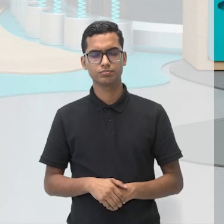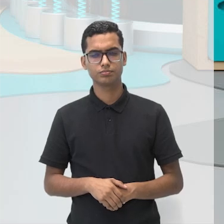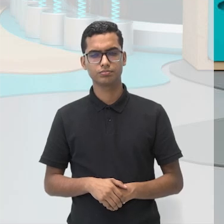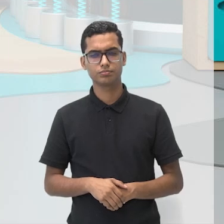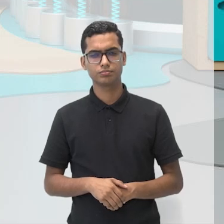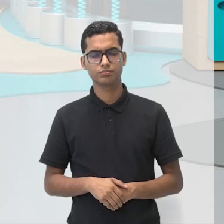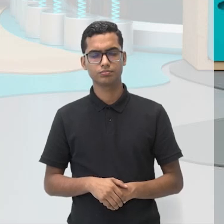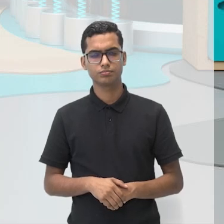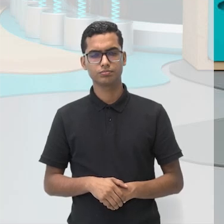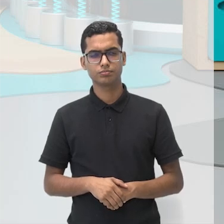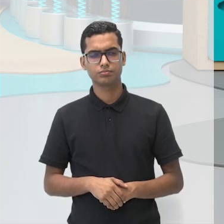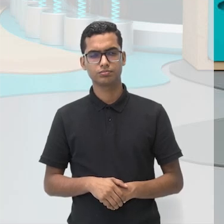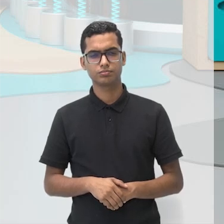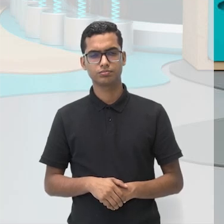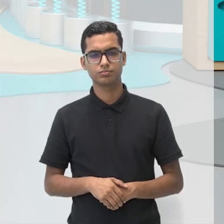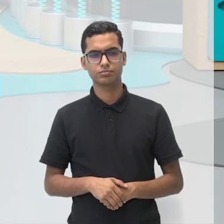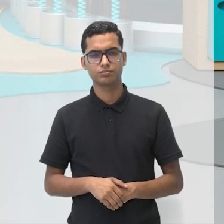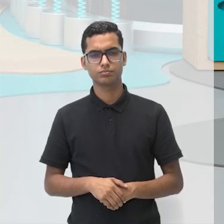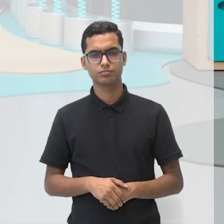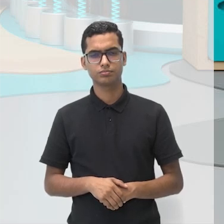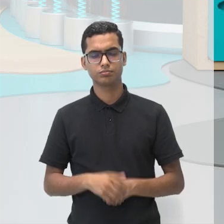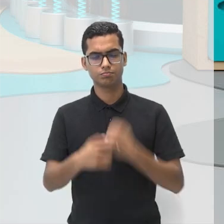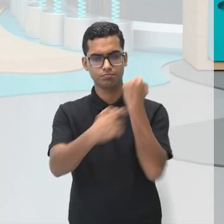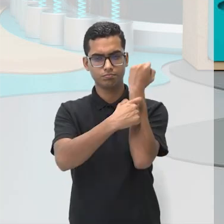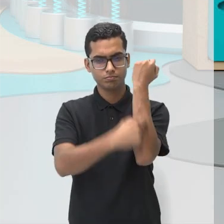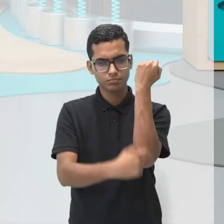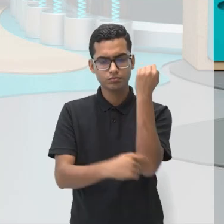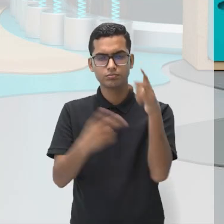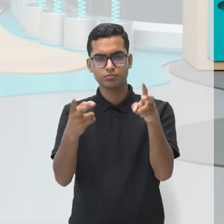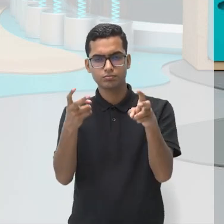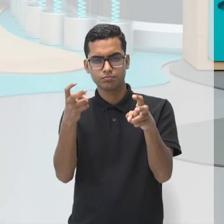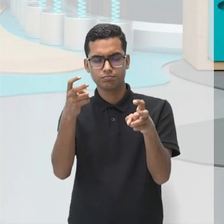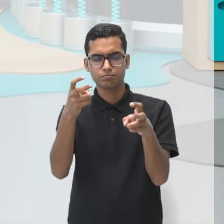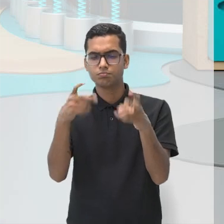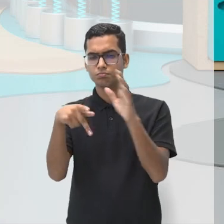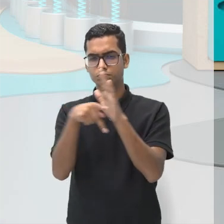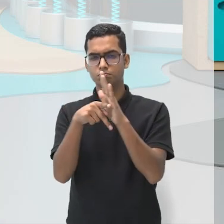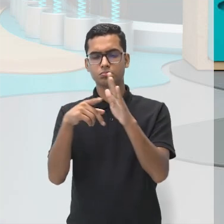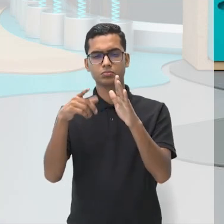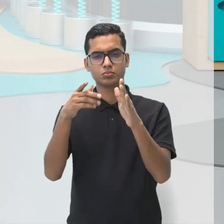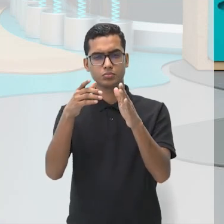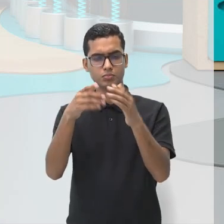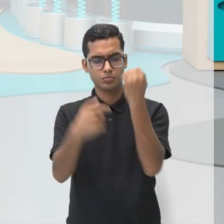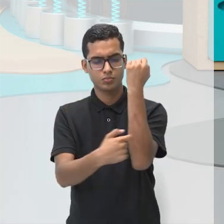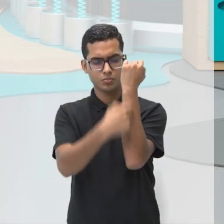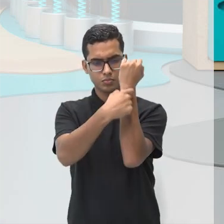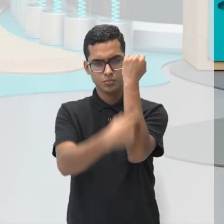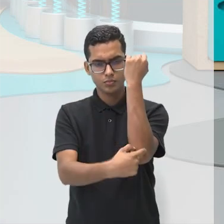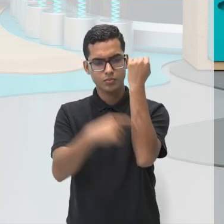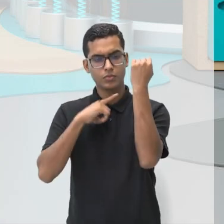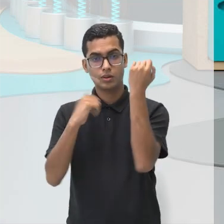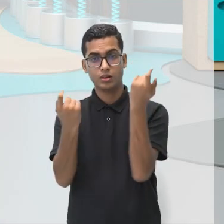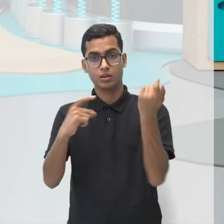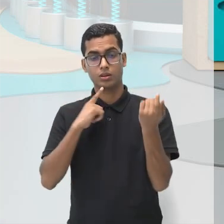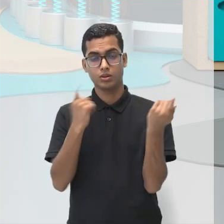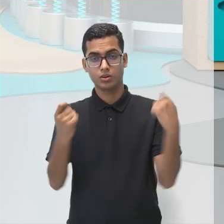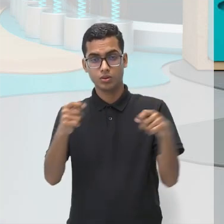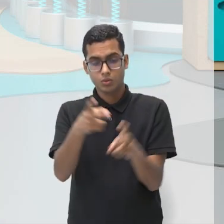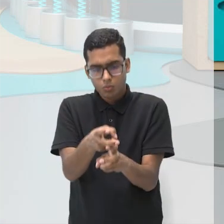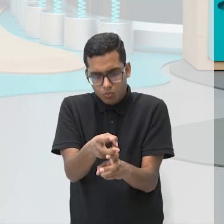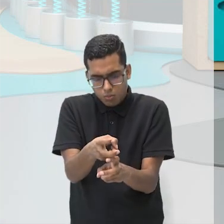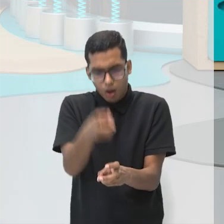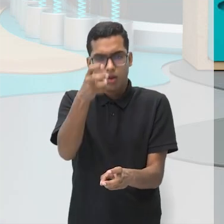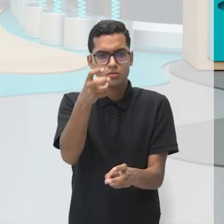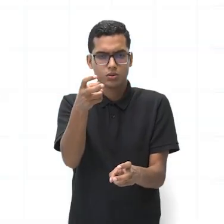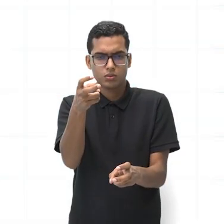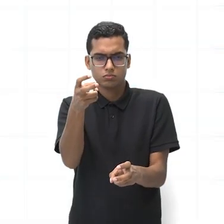assim como desvios no sentido lateral, que vão ser as escolioses. Para a gente conhecer um pouco mais esses desvios, a cartela